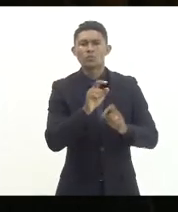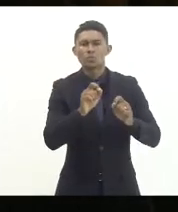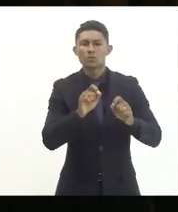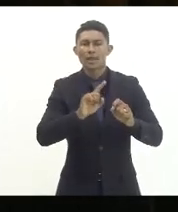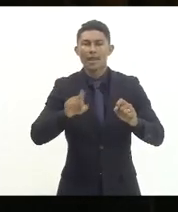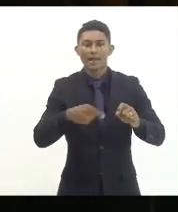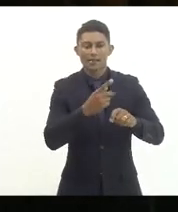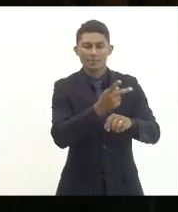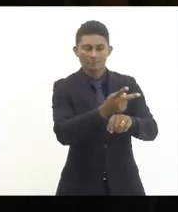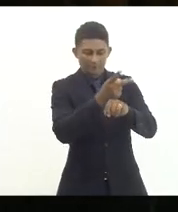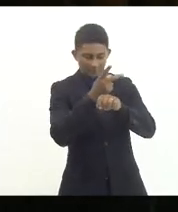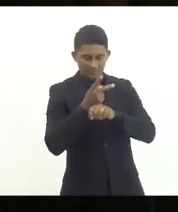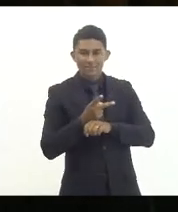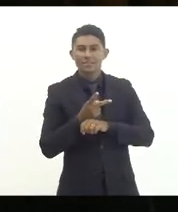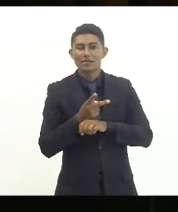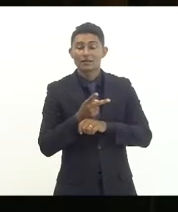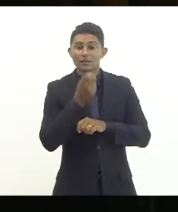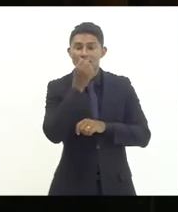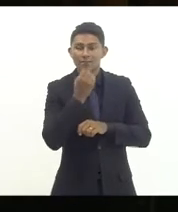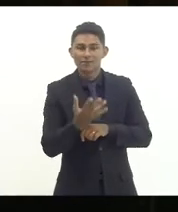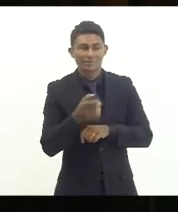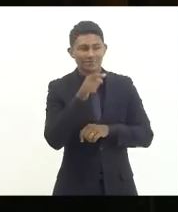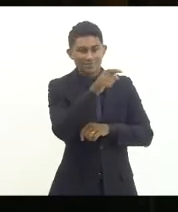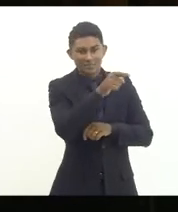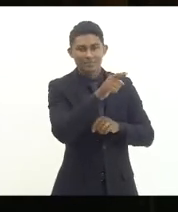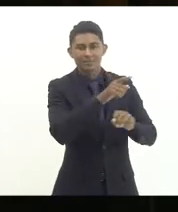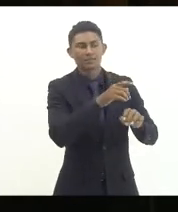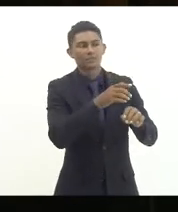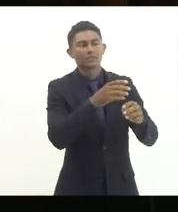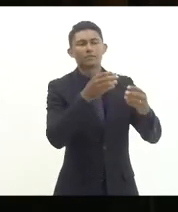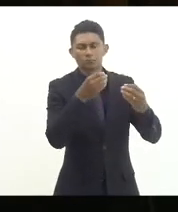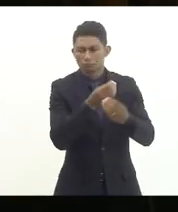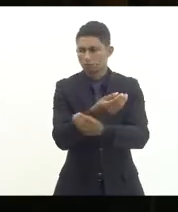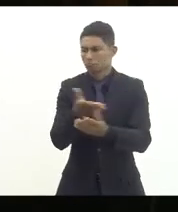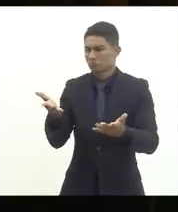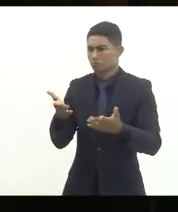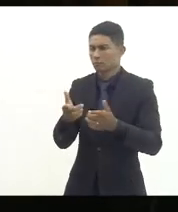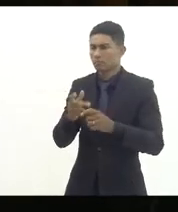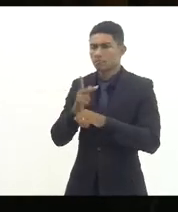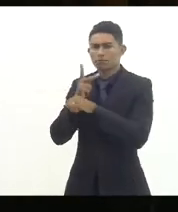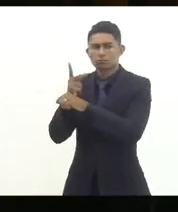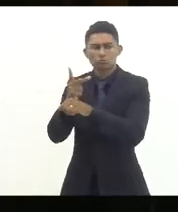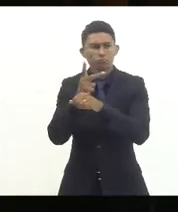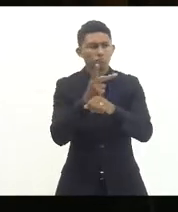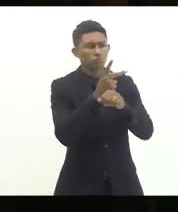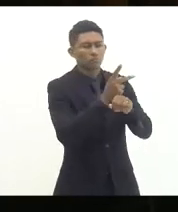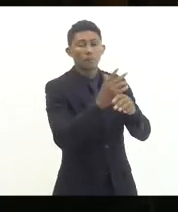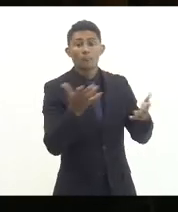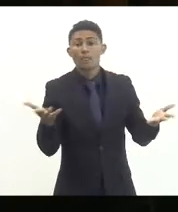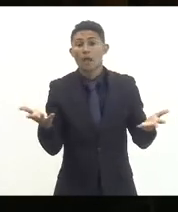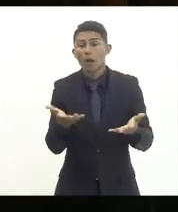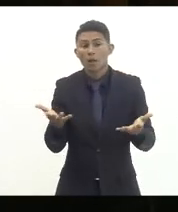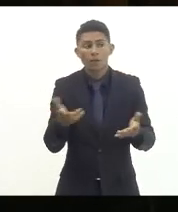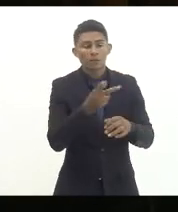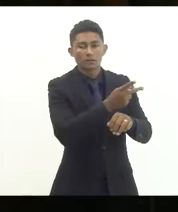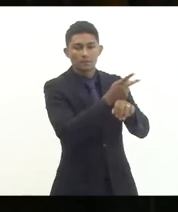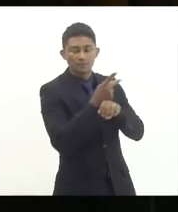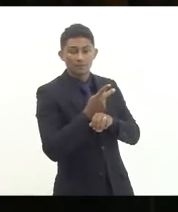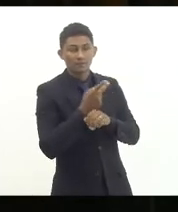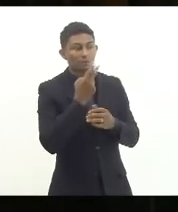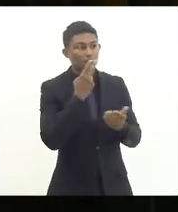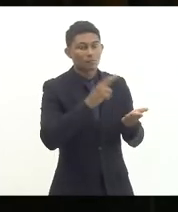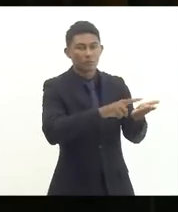honraria concedida pela Marinha do Brasil, e faço aqui nesse momento a leitura desta carta